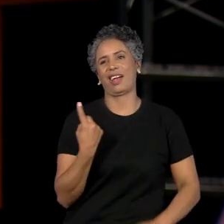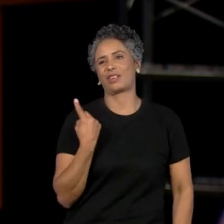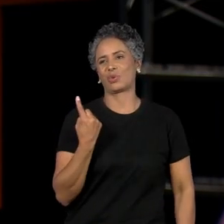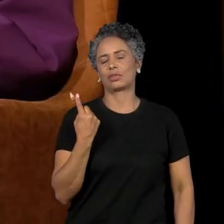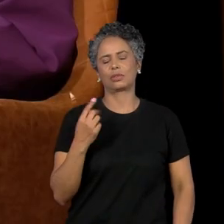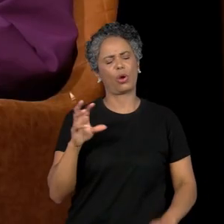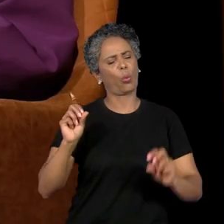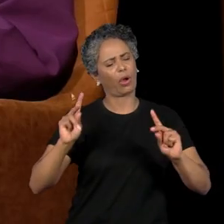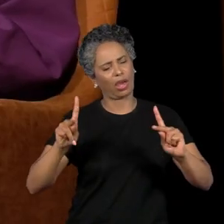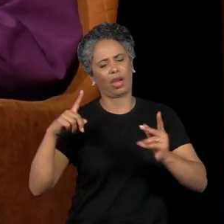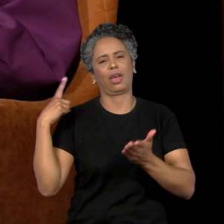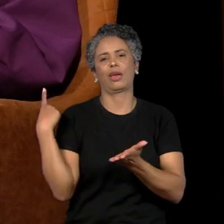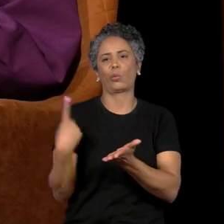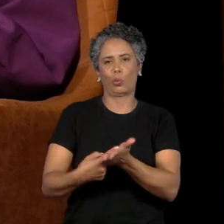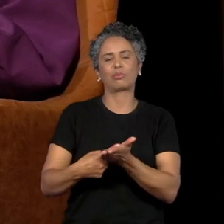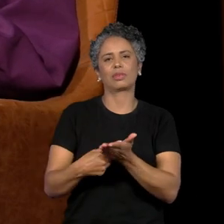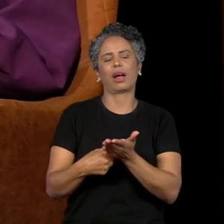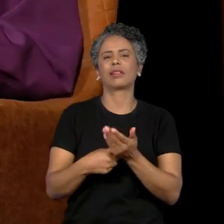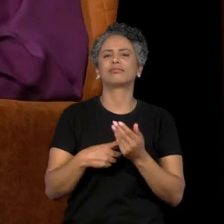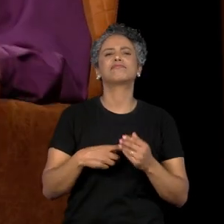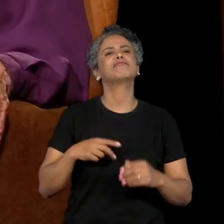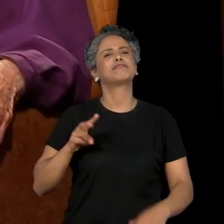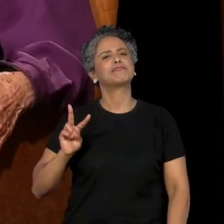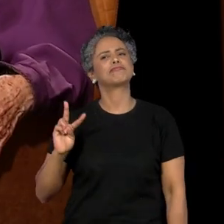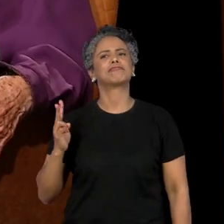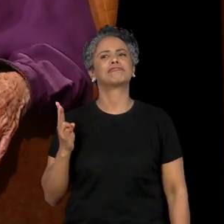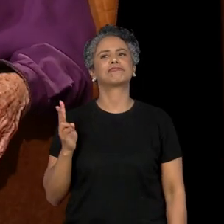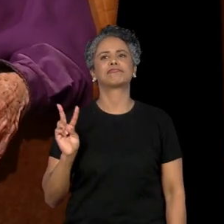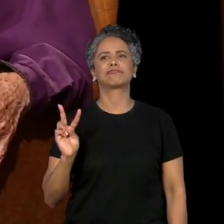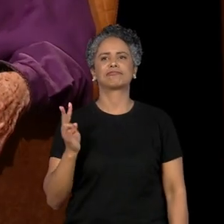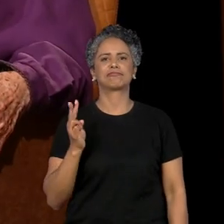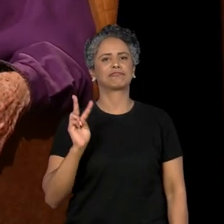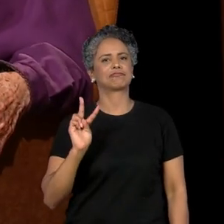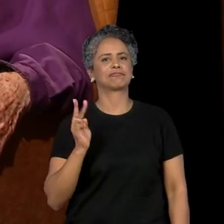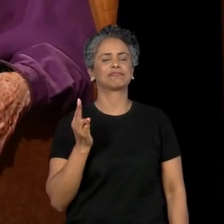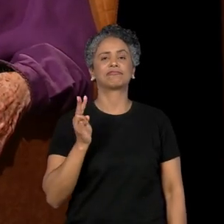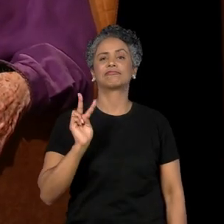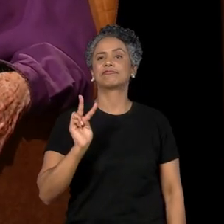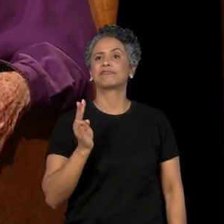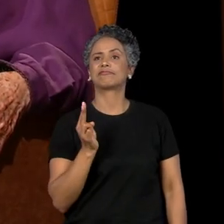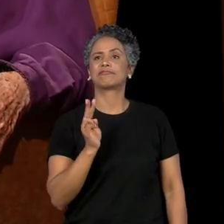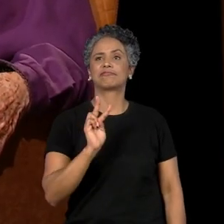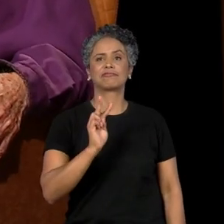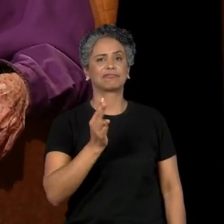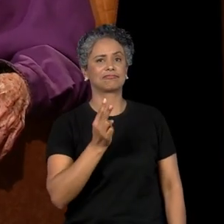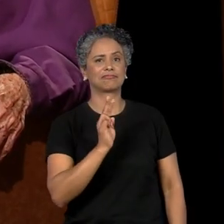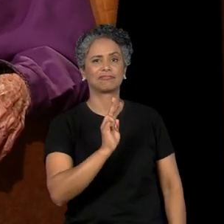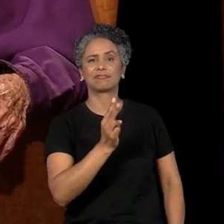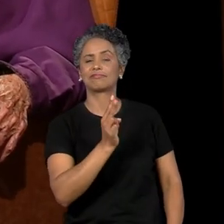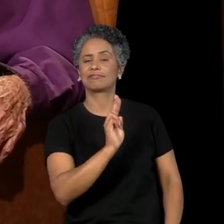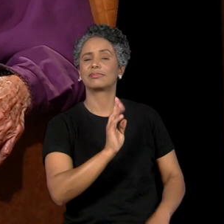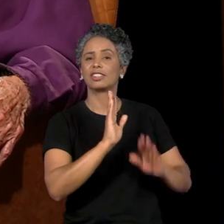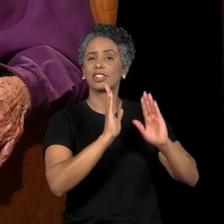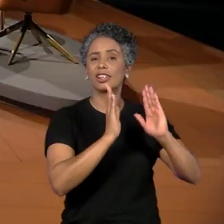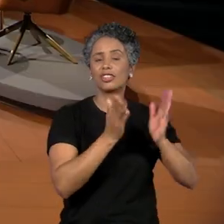bom, vamos lá. E subimos, era no edifício ali na Avenida Amazonas, no centro da